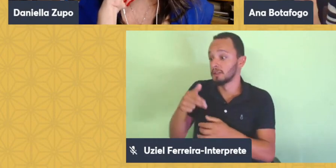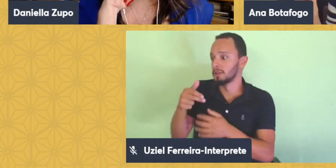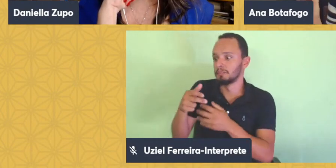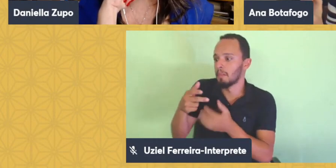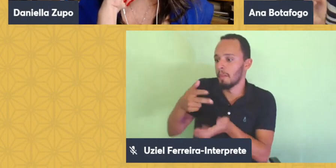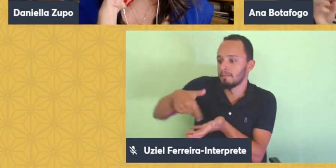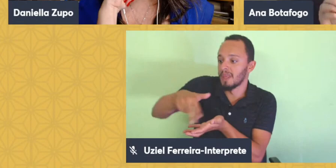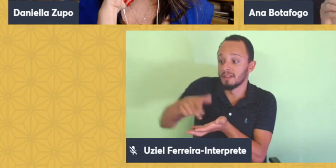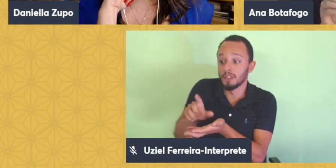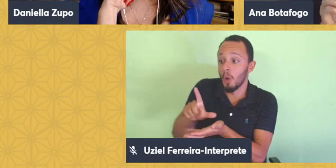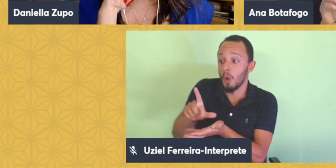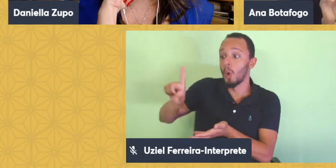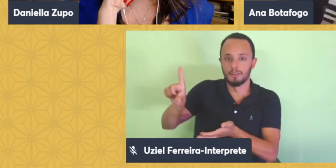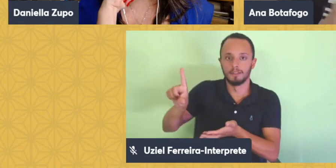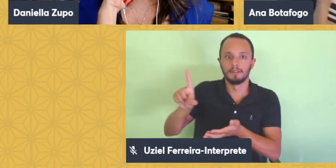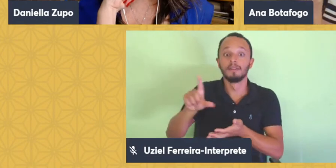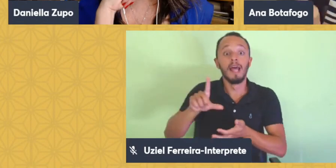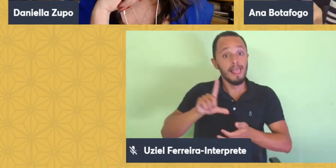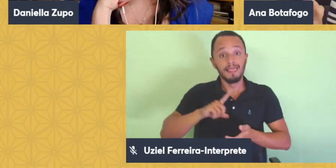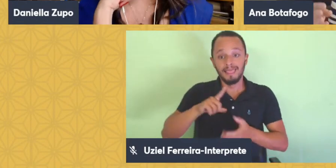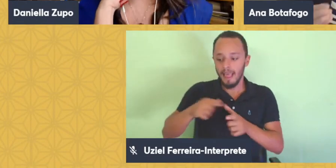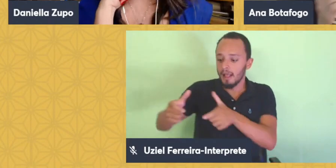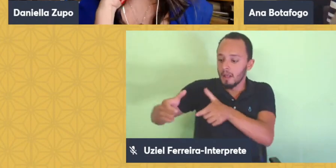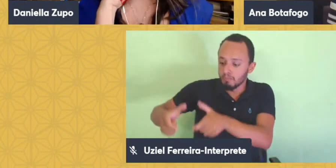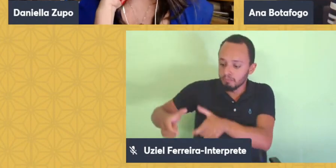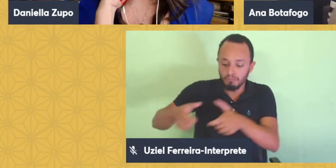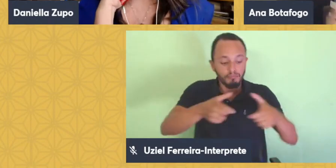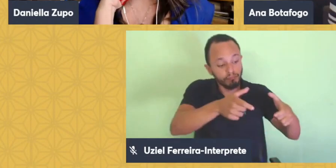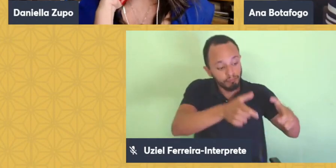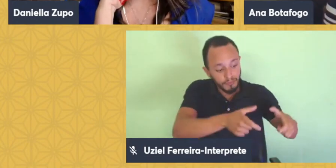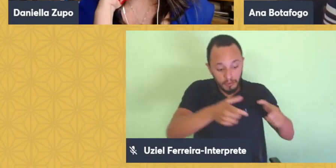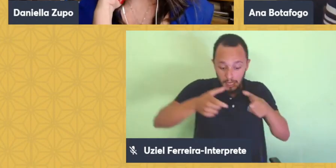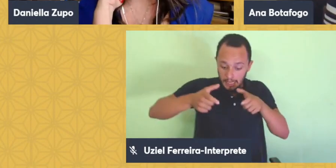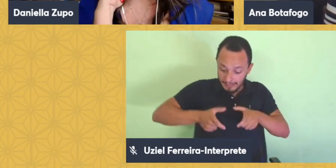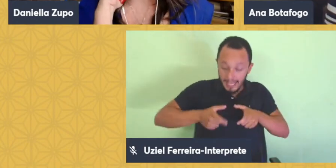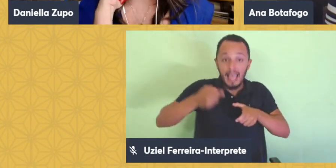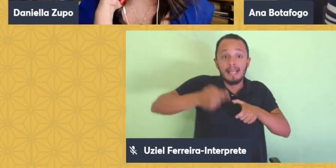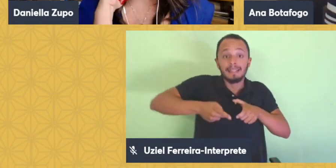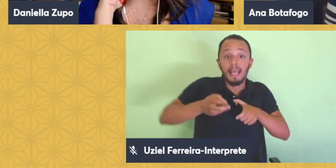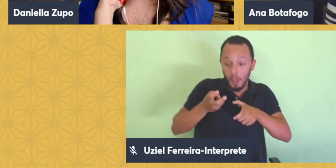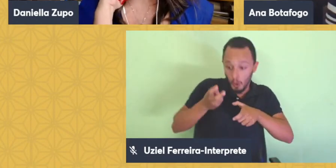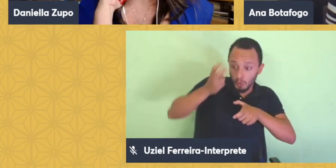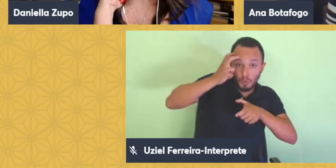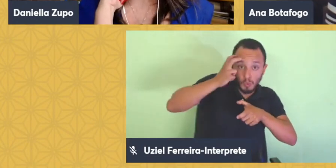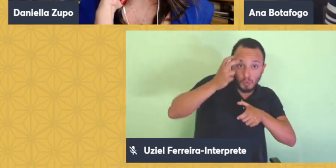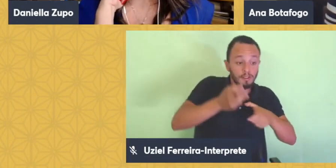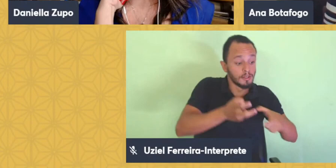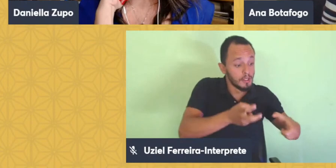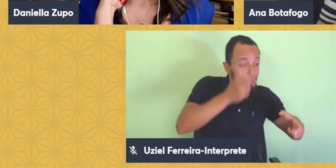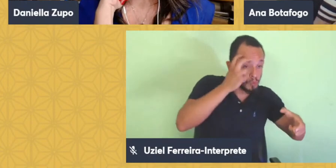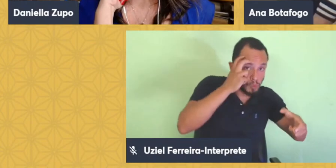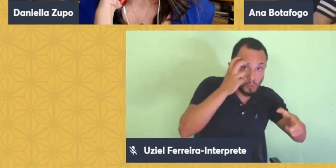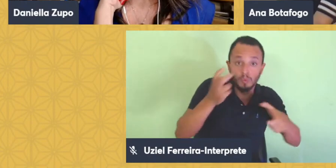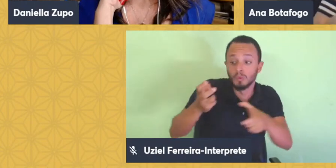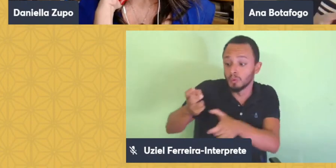vai vai direto na cultura de um povo na